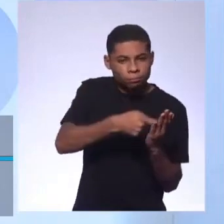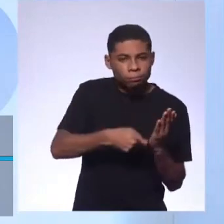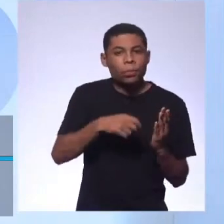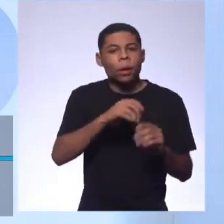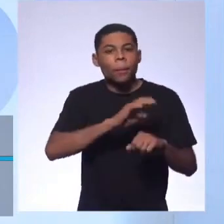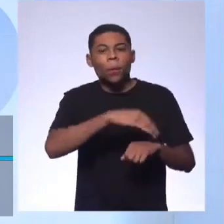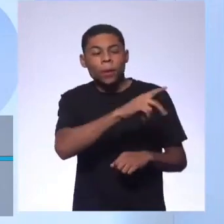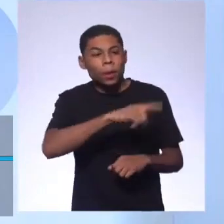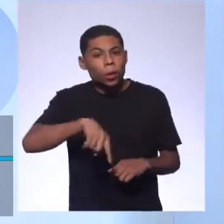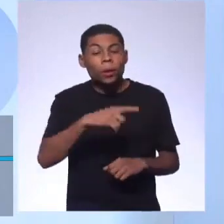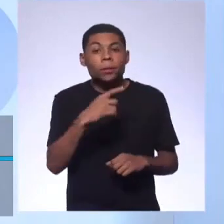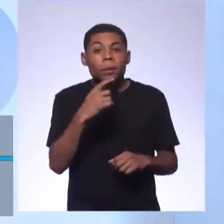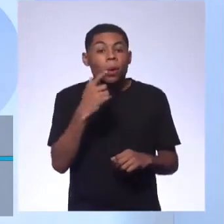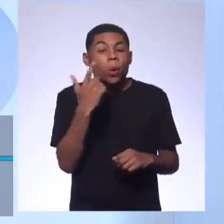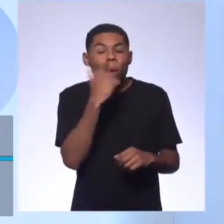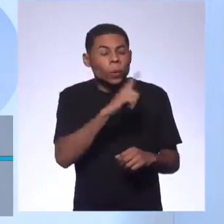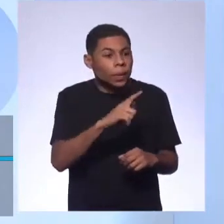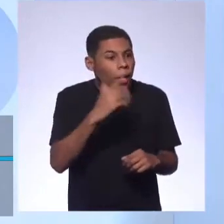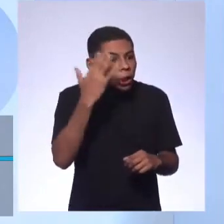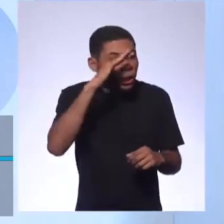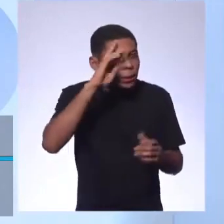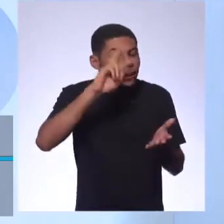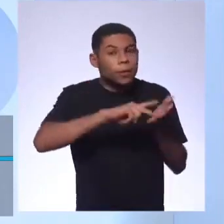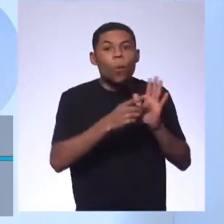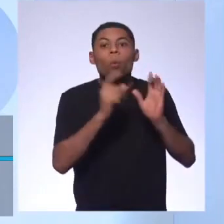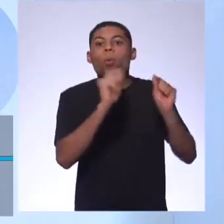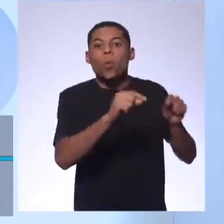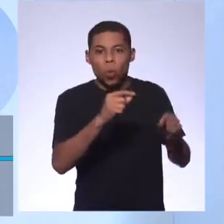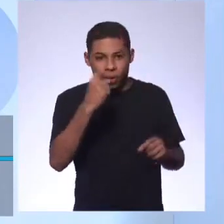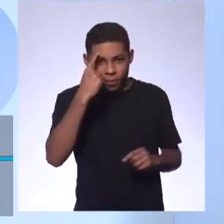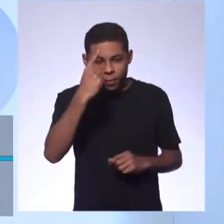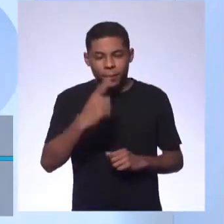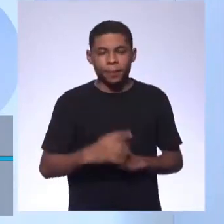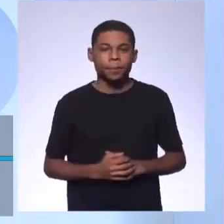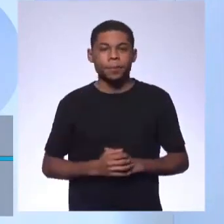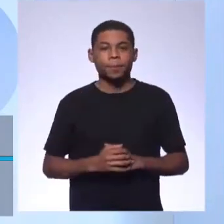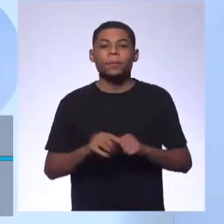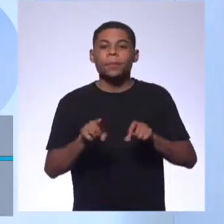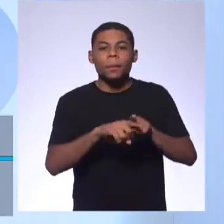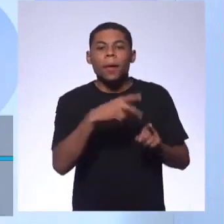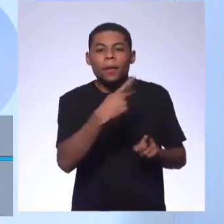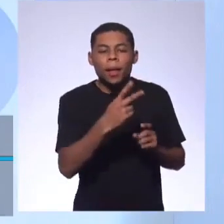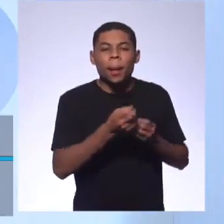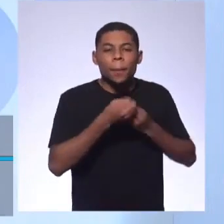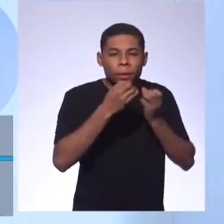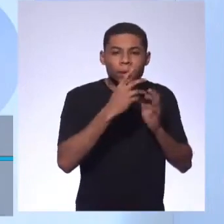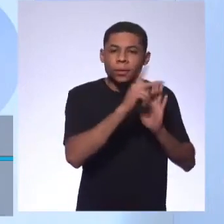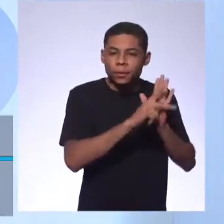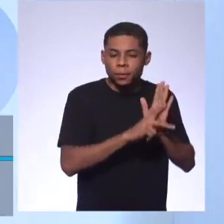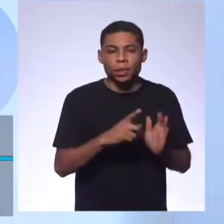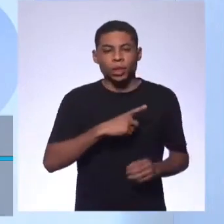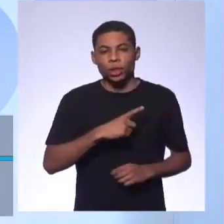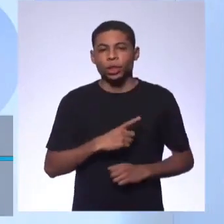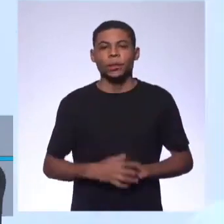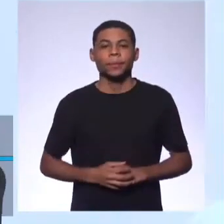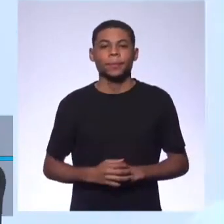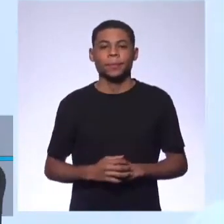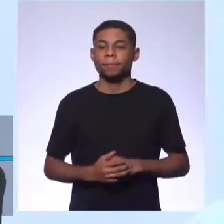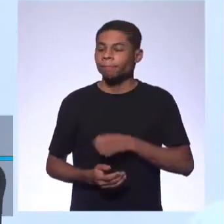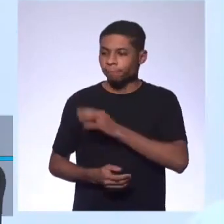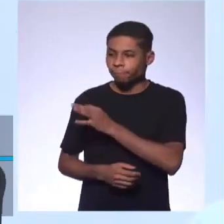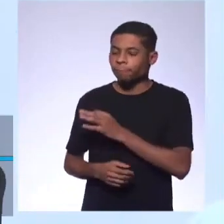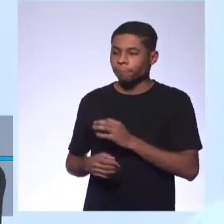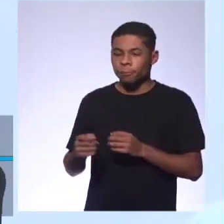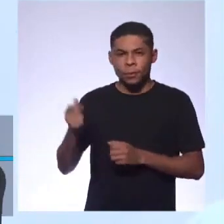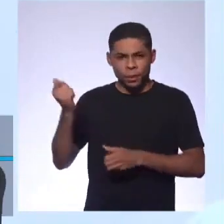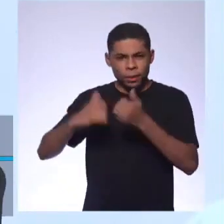consiga mergulhar nesses significados que eles vão construindo em sua poesia e na sua prosa. E nesse momento,